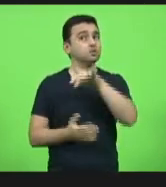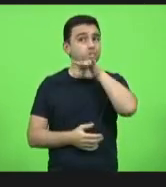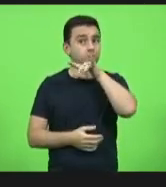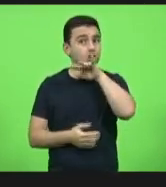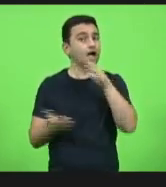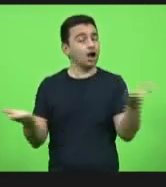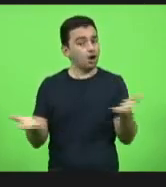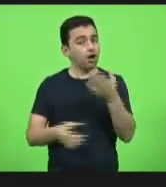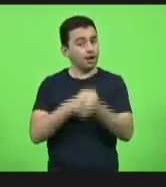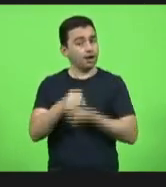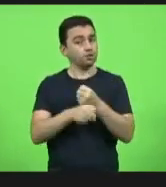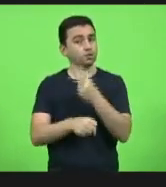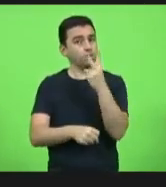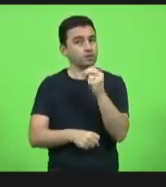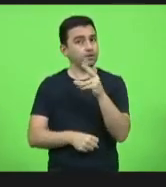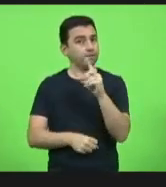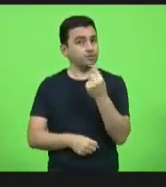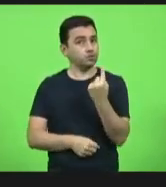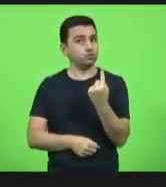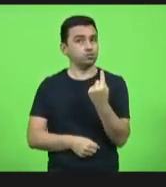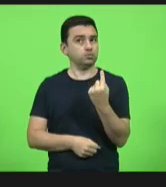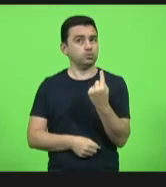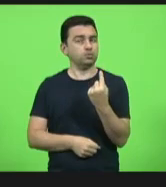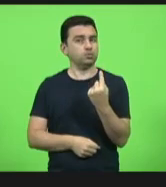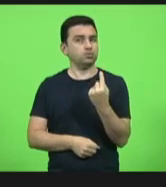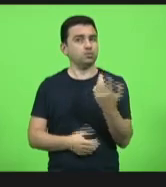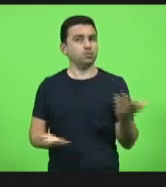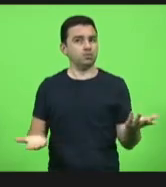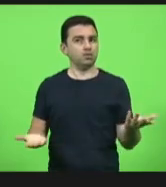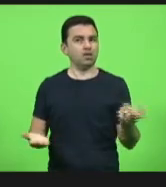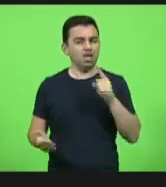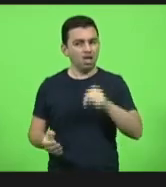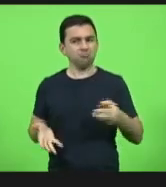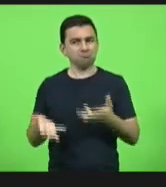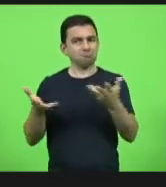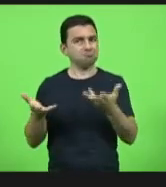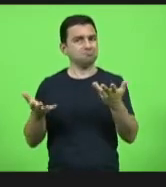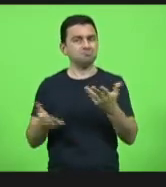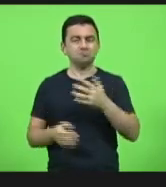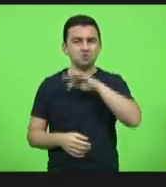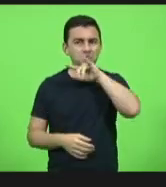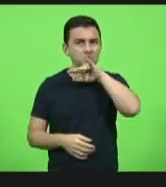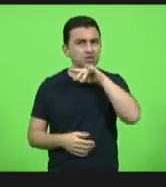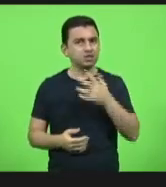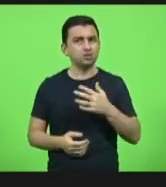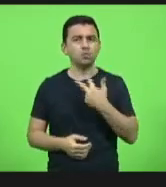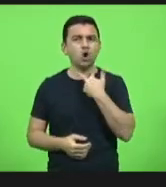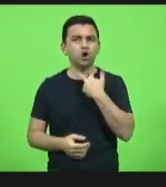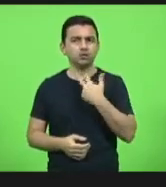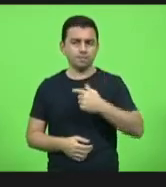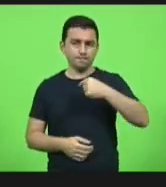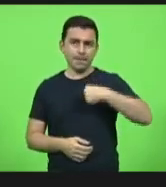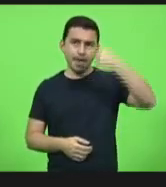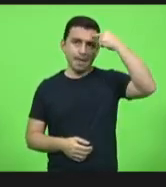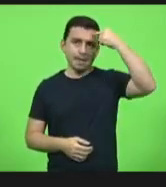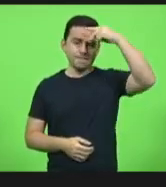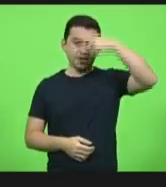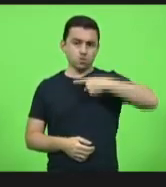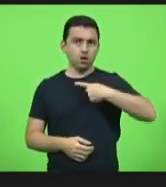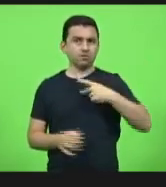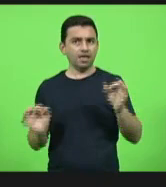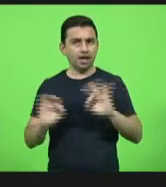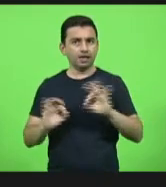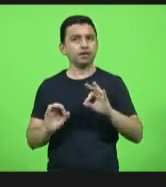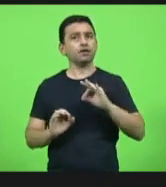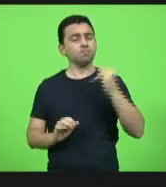ano. Isso é uma mensagem muito ruim e um incentivo muito ruim. Eu não quero pessoalizar nada aqui. Eu quero um projeto importante